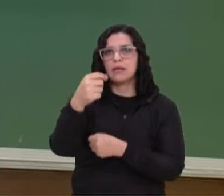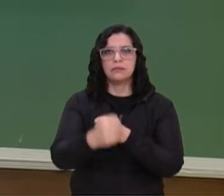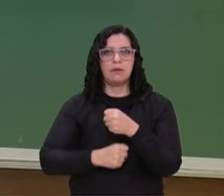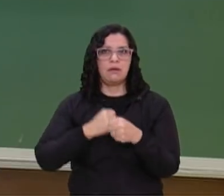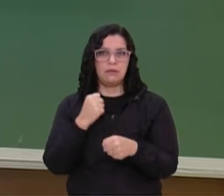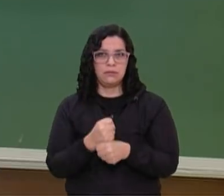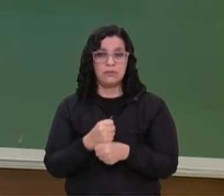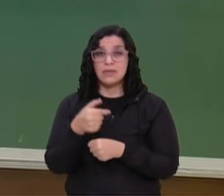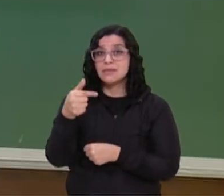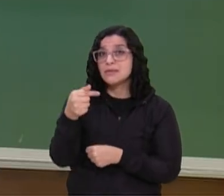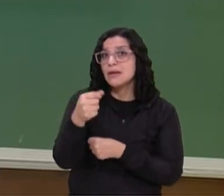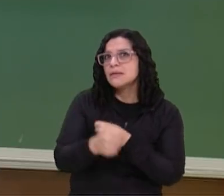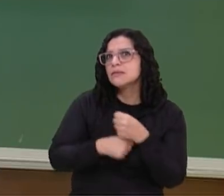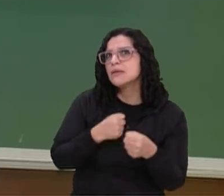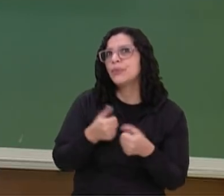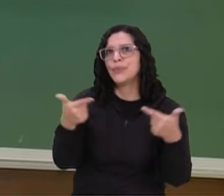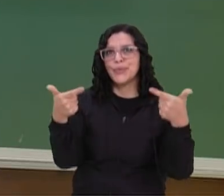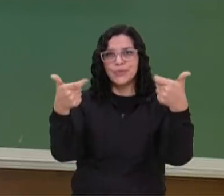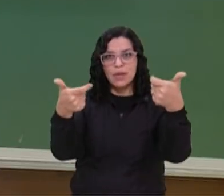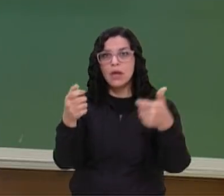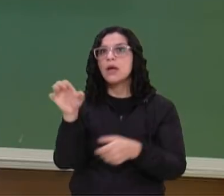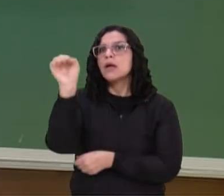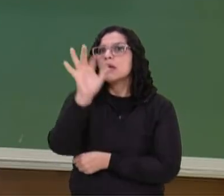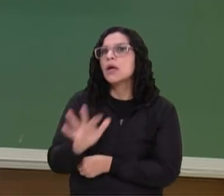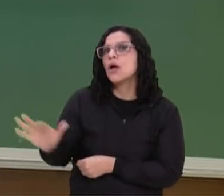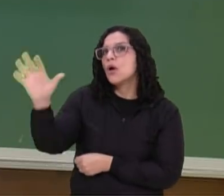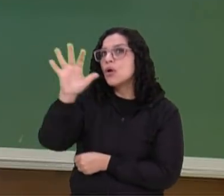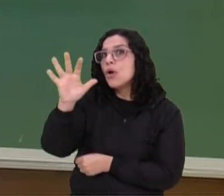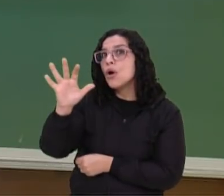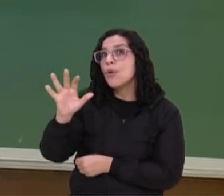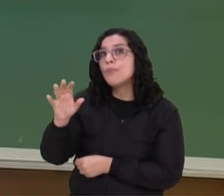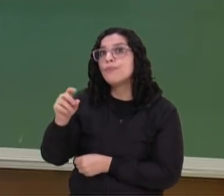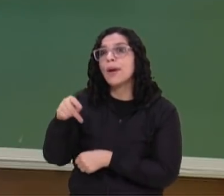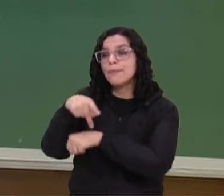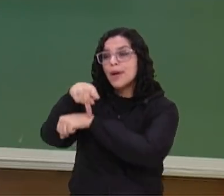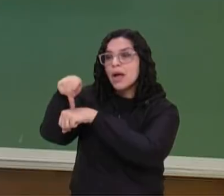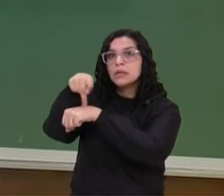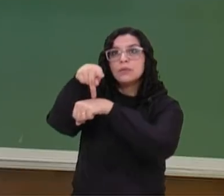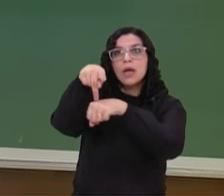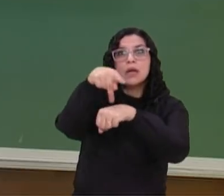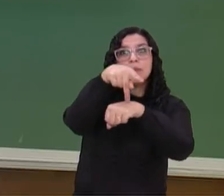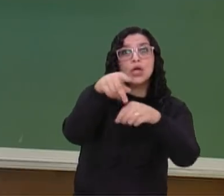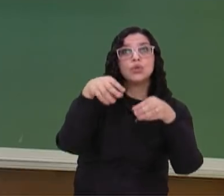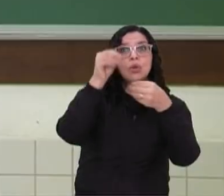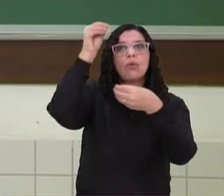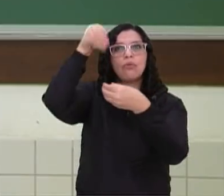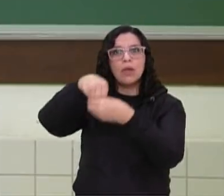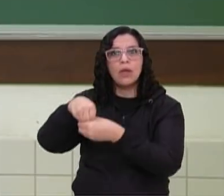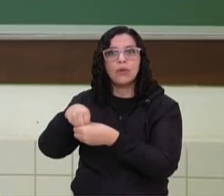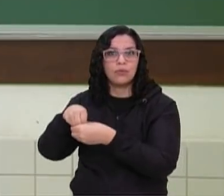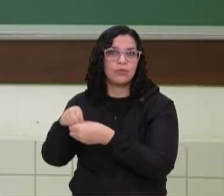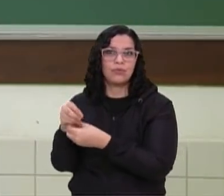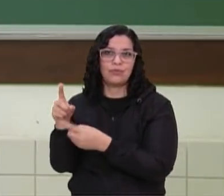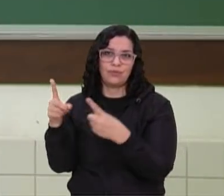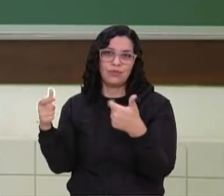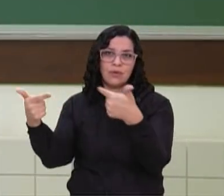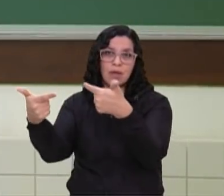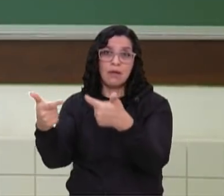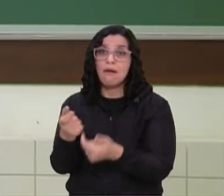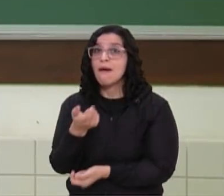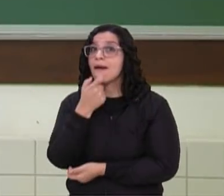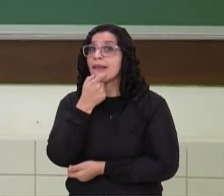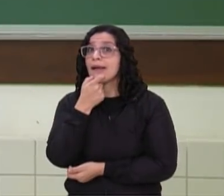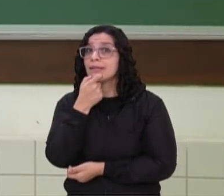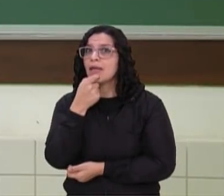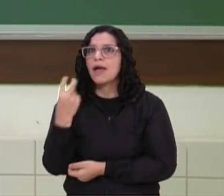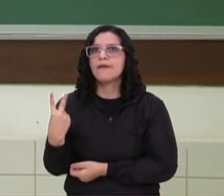Essa Guerra dos 7 Anos vai acontecer na Europa e vai envolver quase todos os países europeus. A Inglaterra sai vitoriosa dessa guerra, só que ela